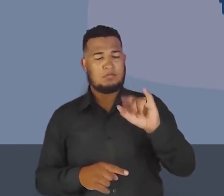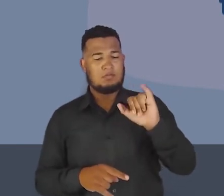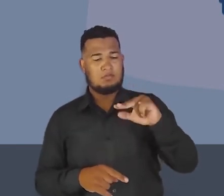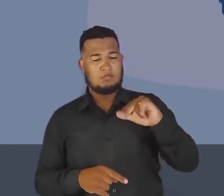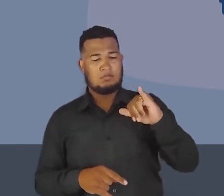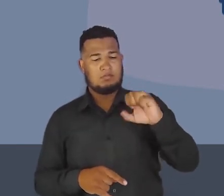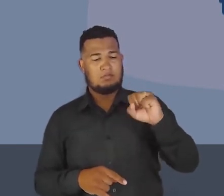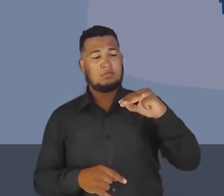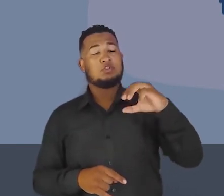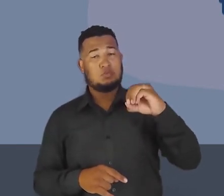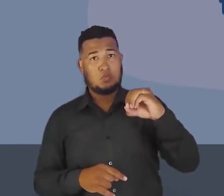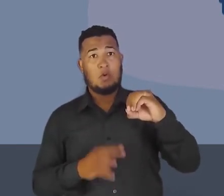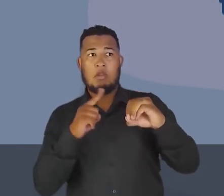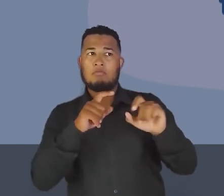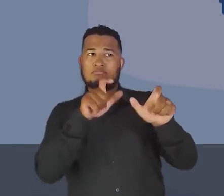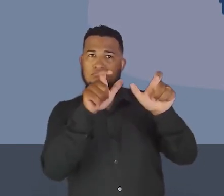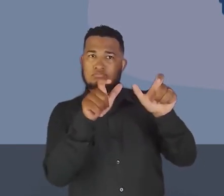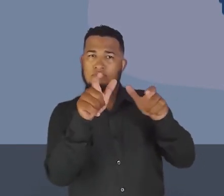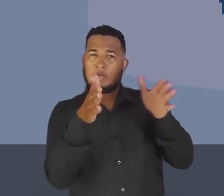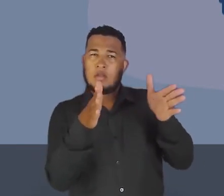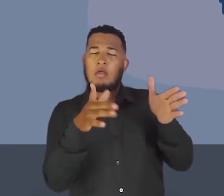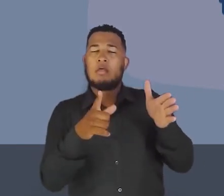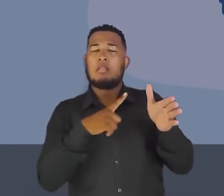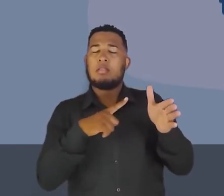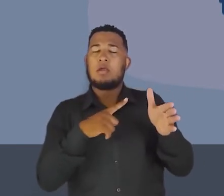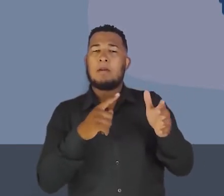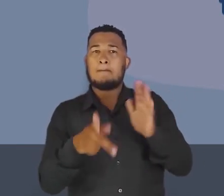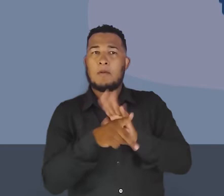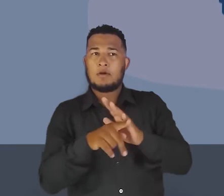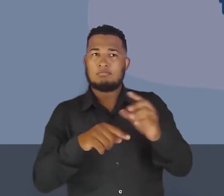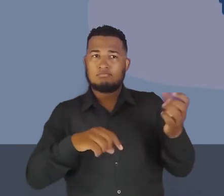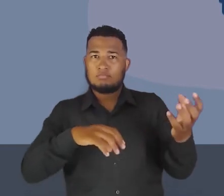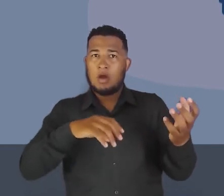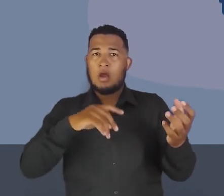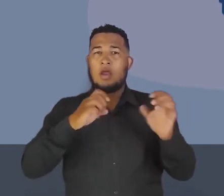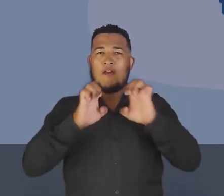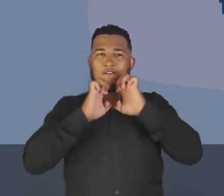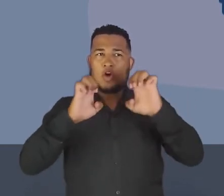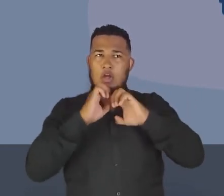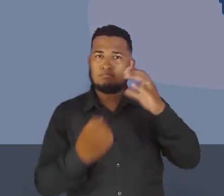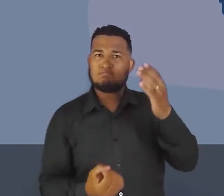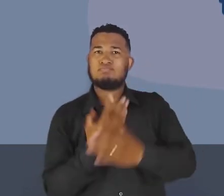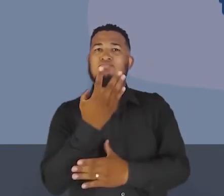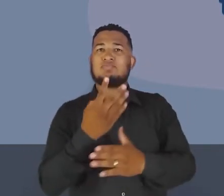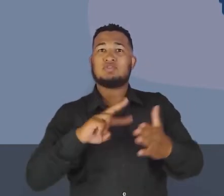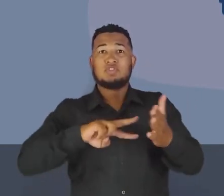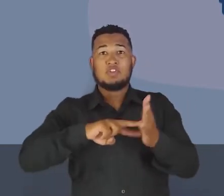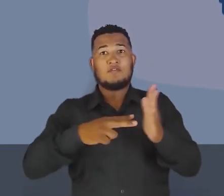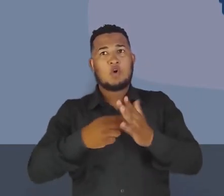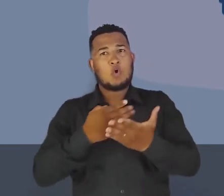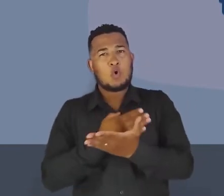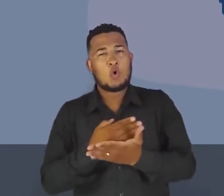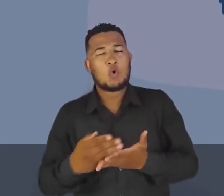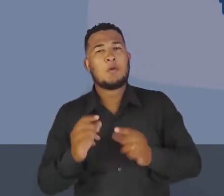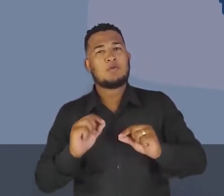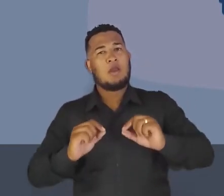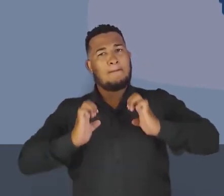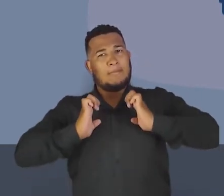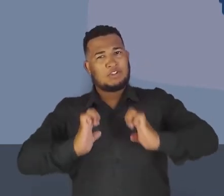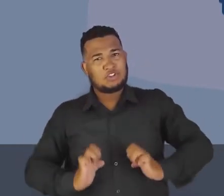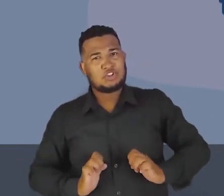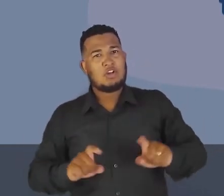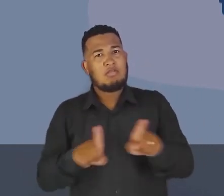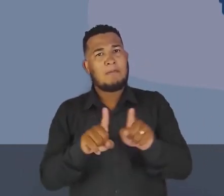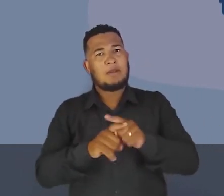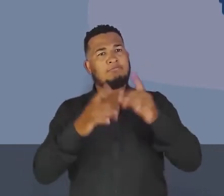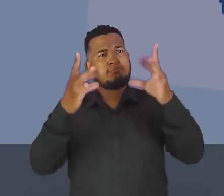época, no contexto da Reforma Protestante, vai começar a estabelecer uma ética, ou seja, uma